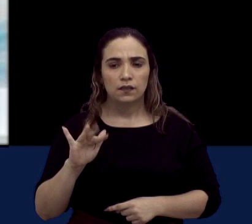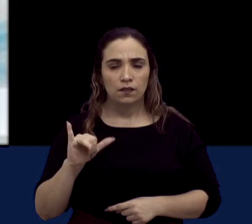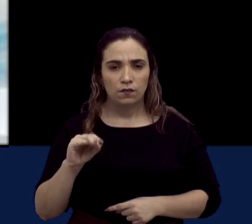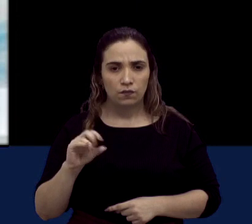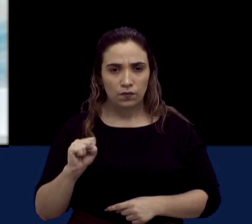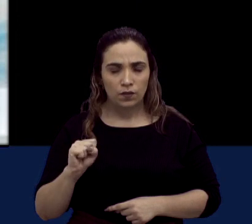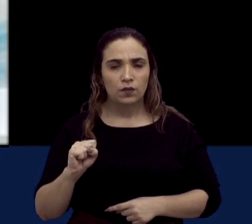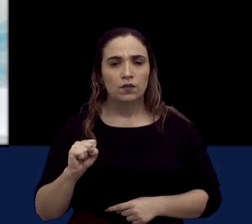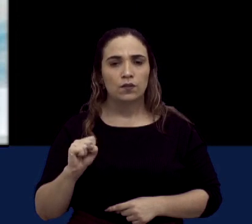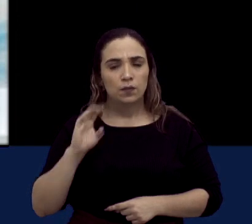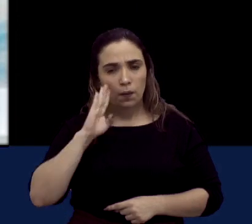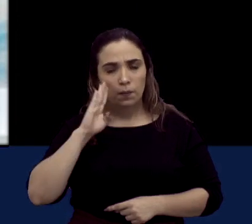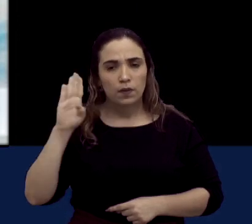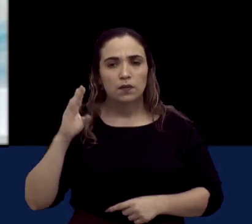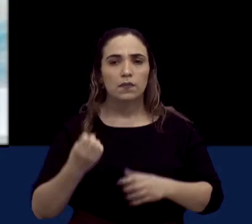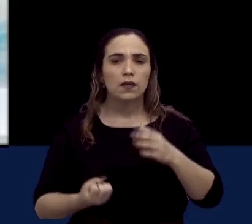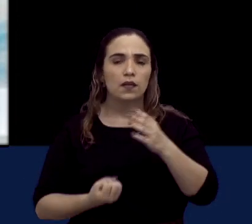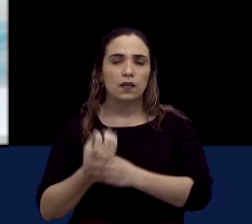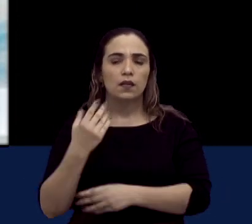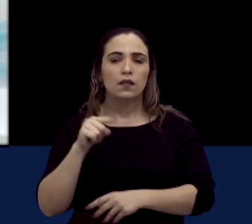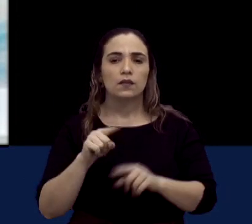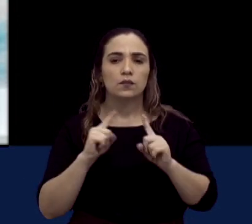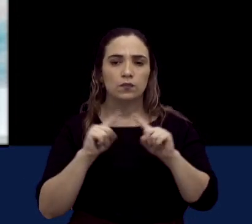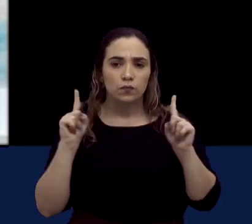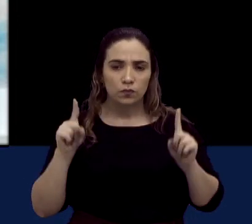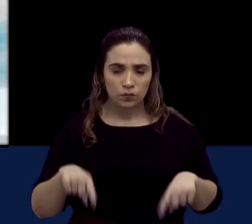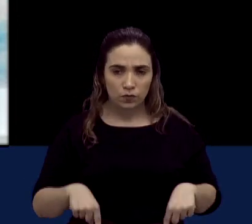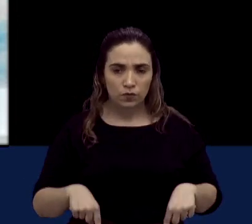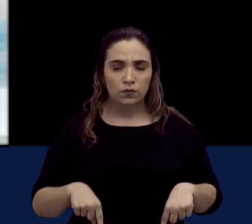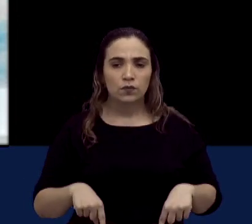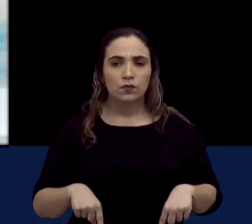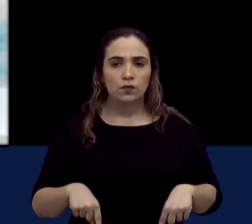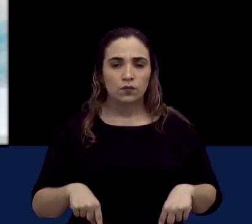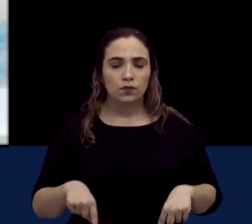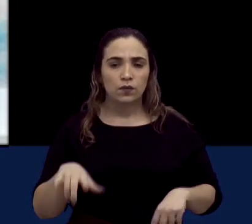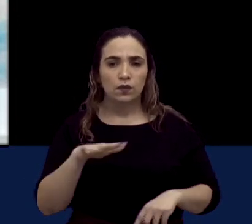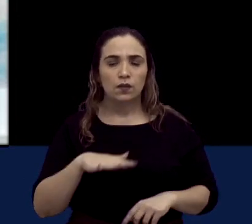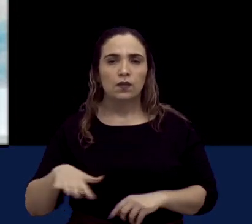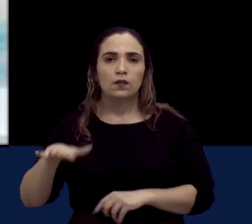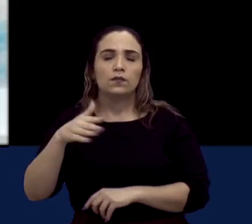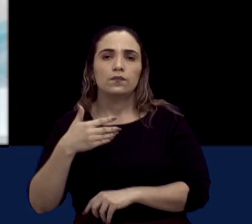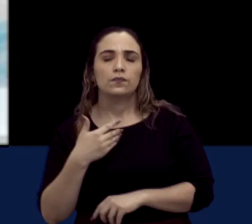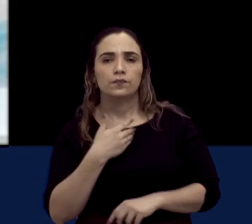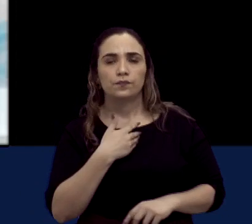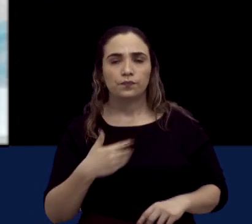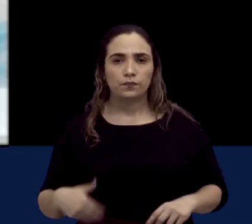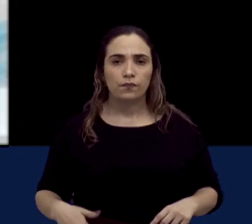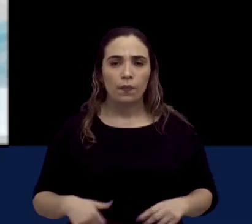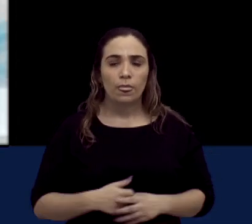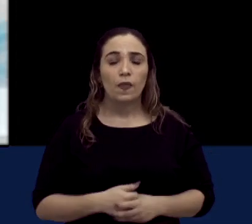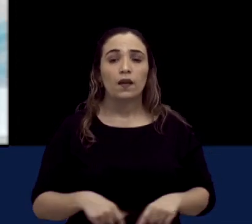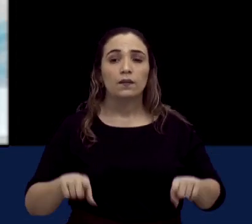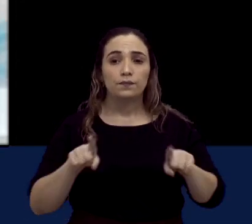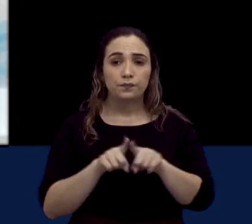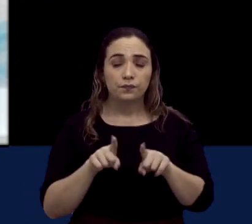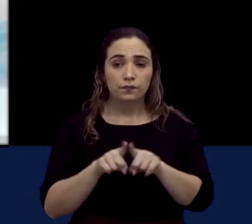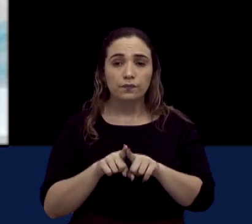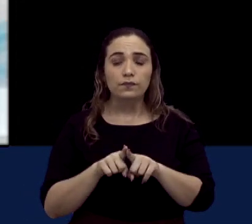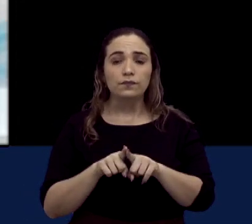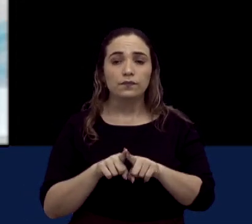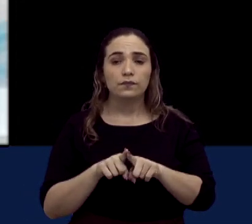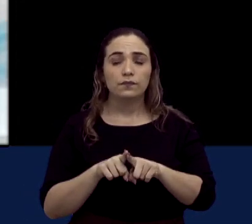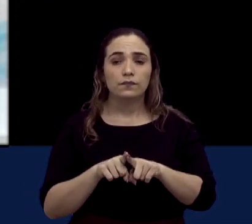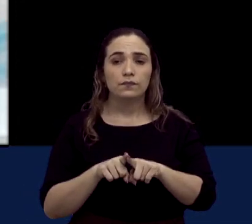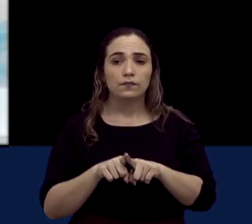os principais desafios da implementação deste modelo no setor público, né? E também vou fazer um